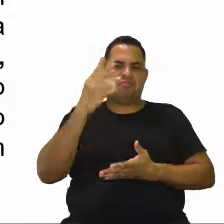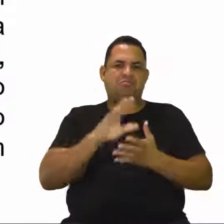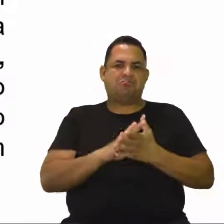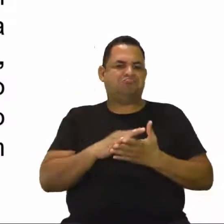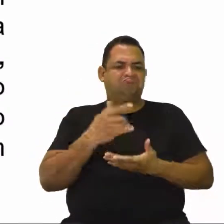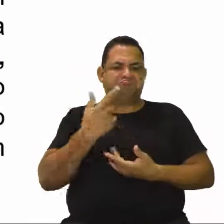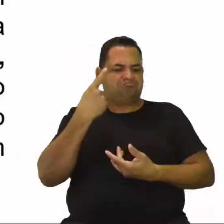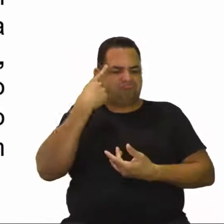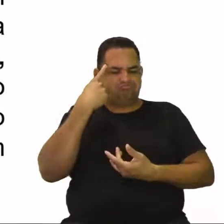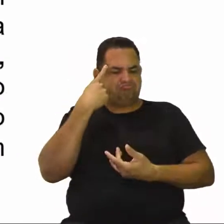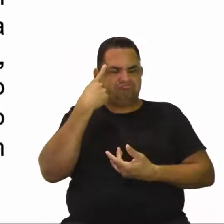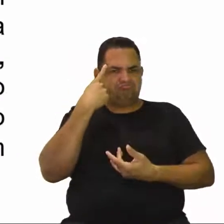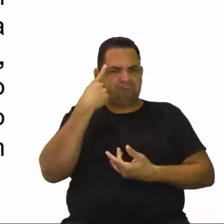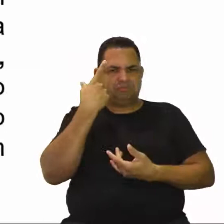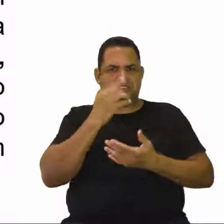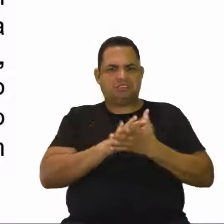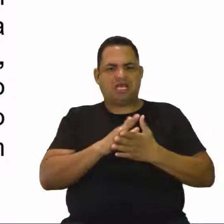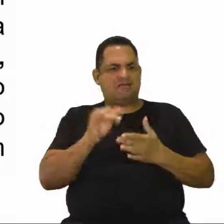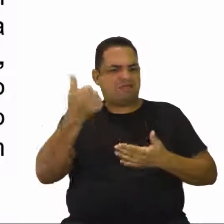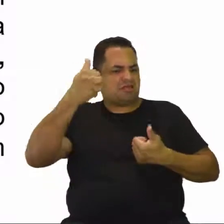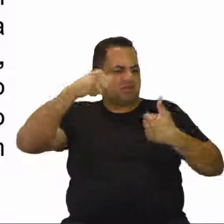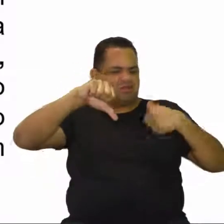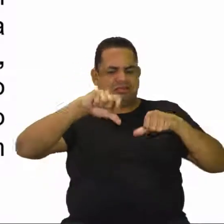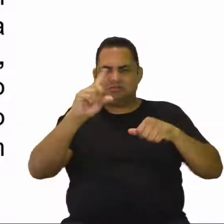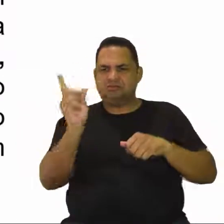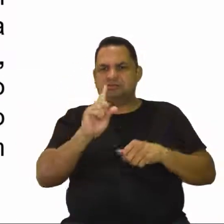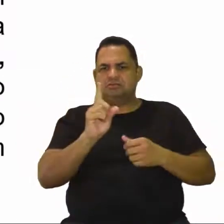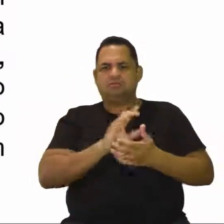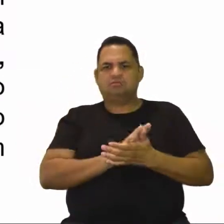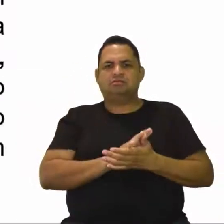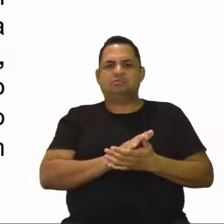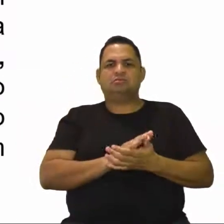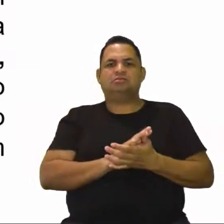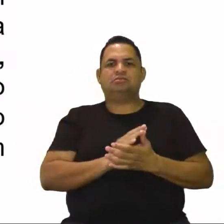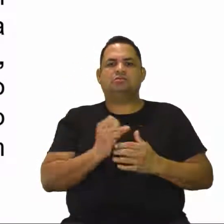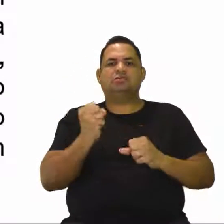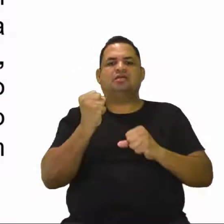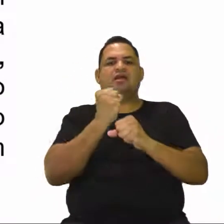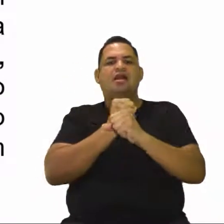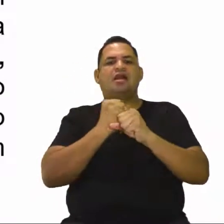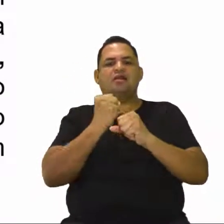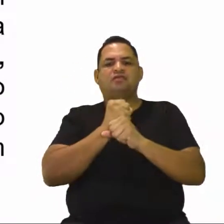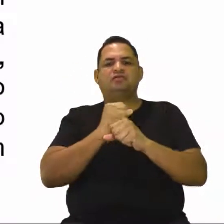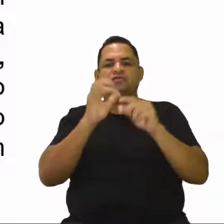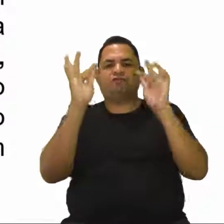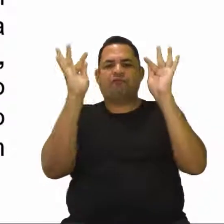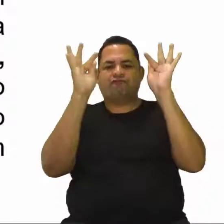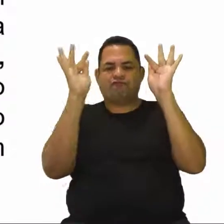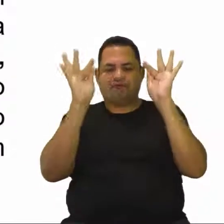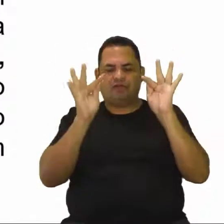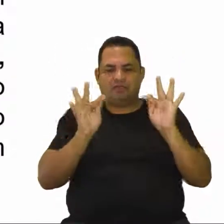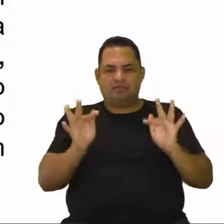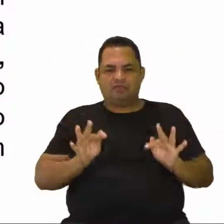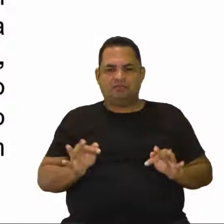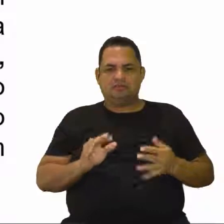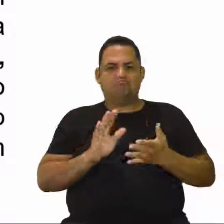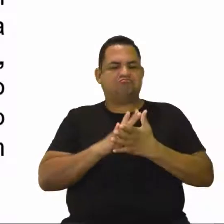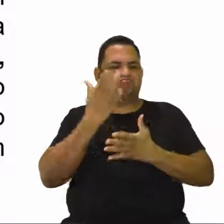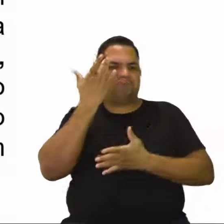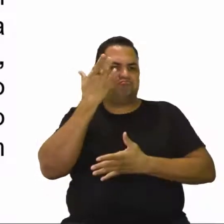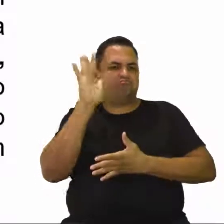pensavam em crise, não. Essa época ficou conhecida como anos felizes. O cara não sabia o que é